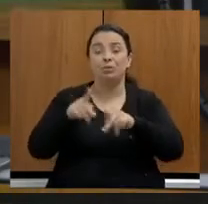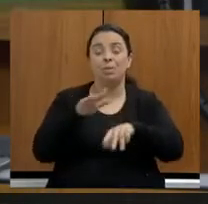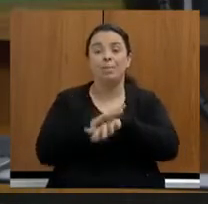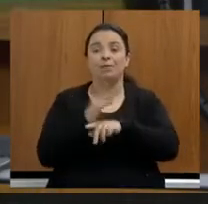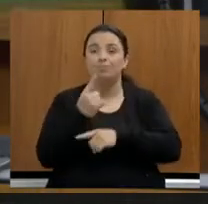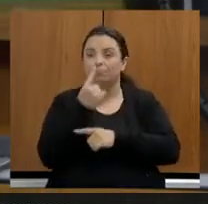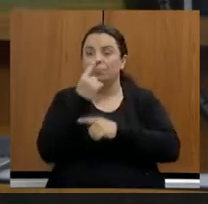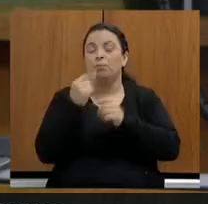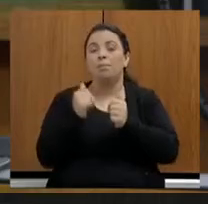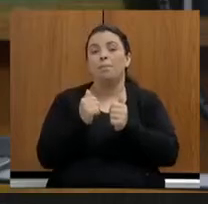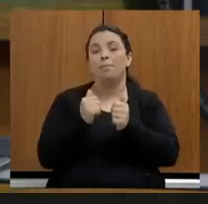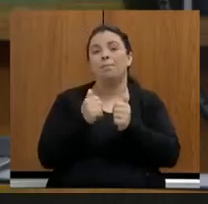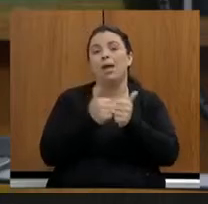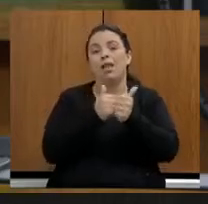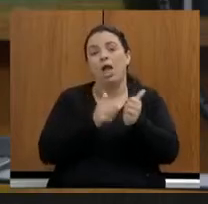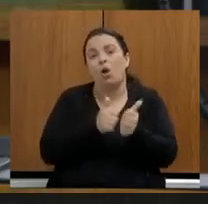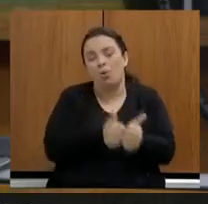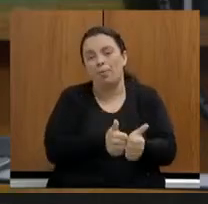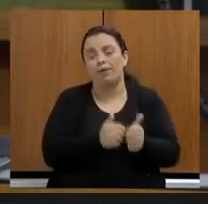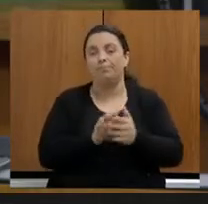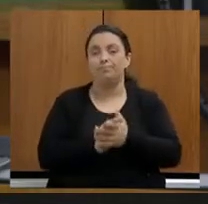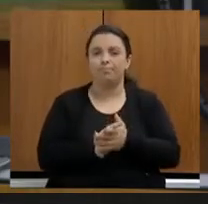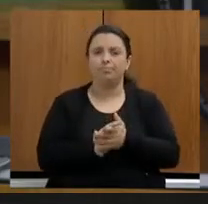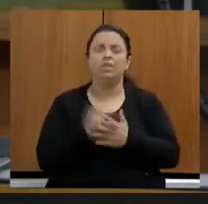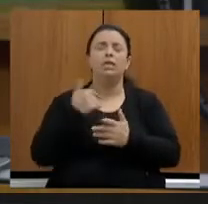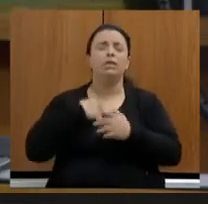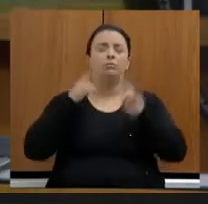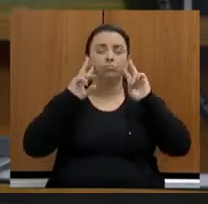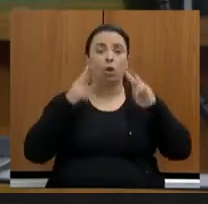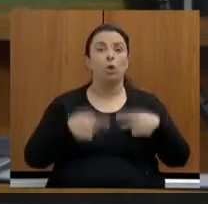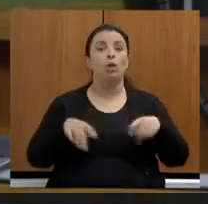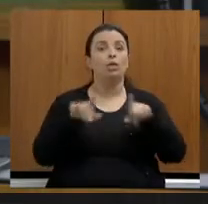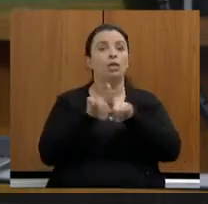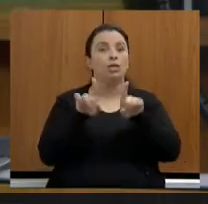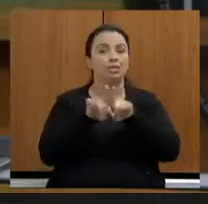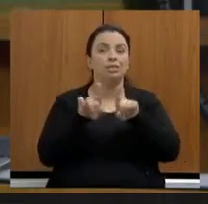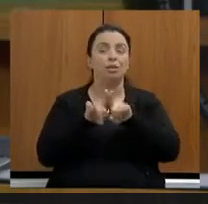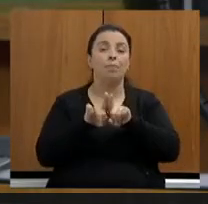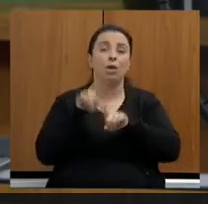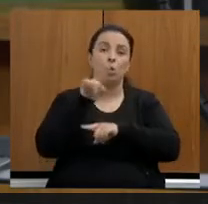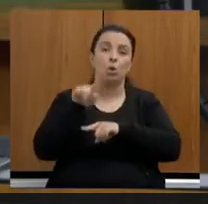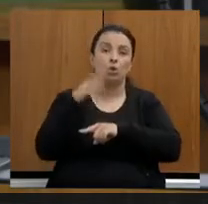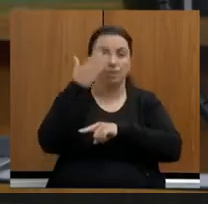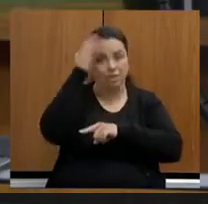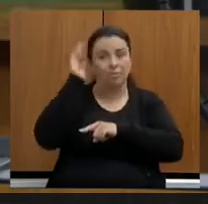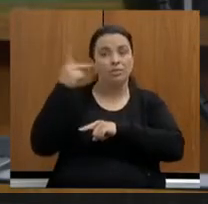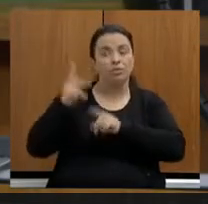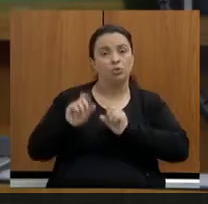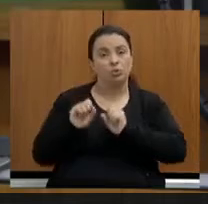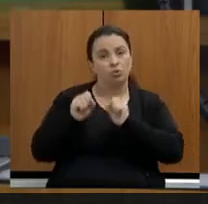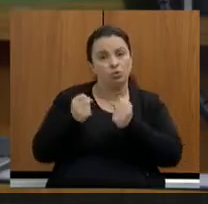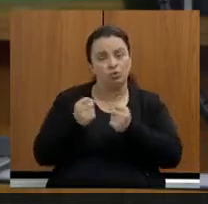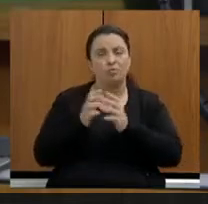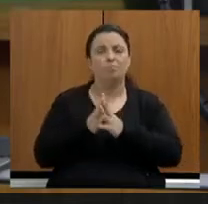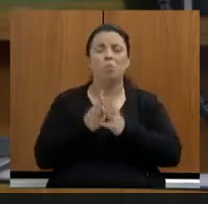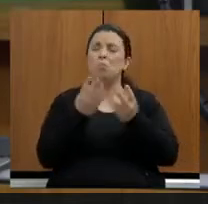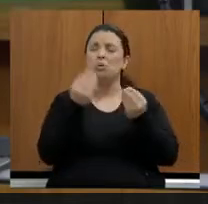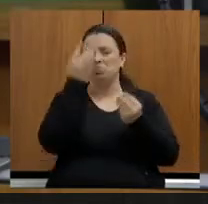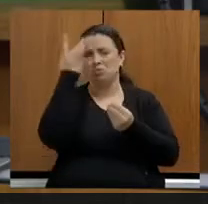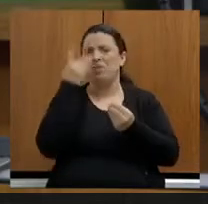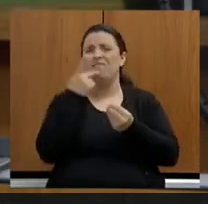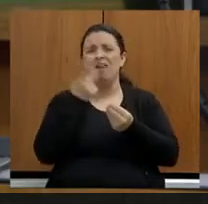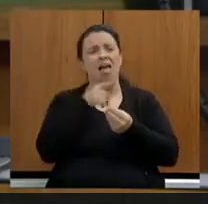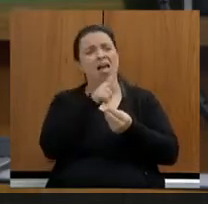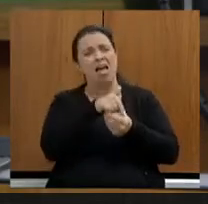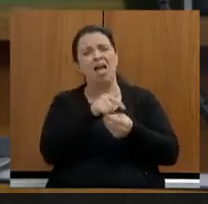esforço do governo Zema meditar muita gente fala de obrigação mas eu eu